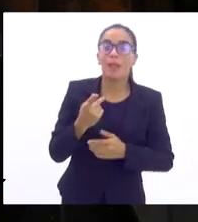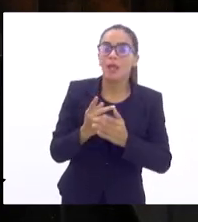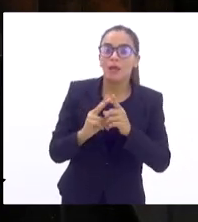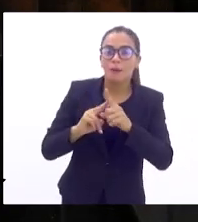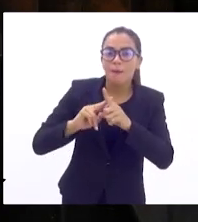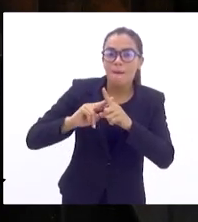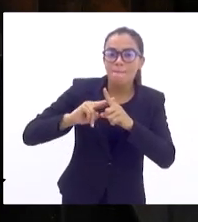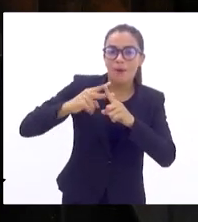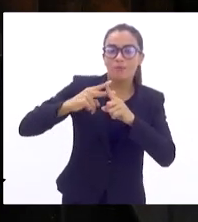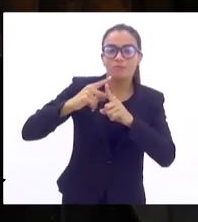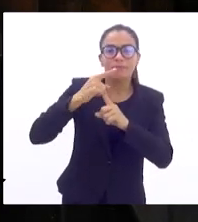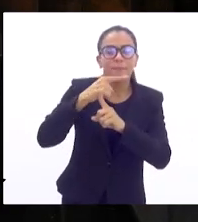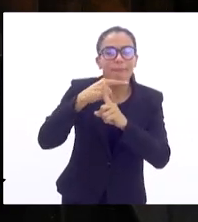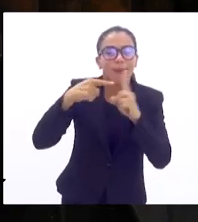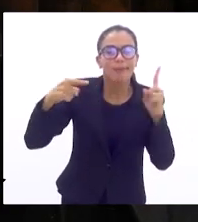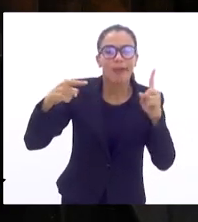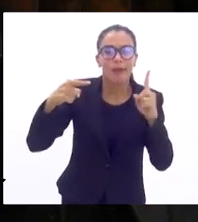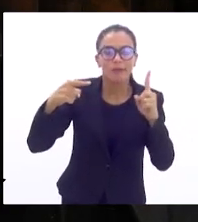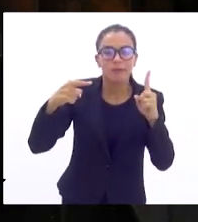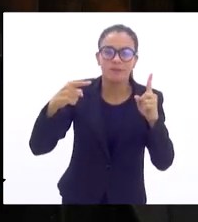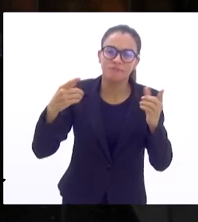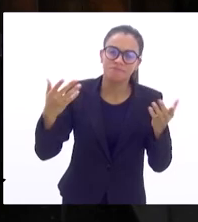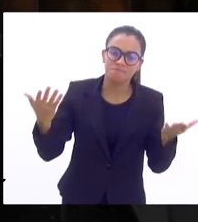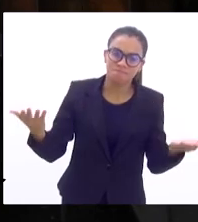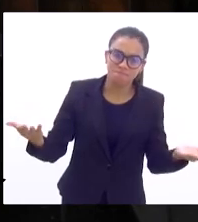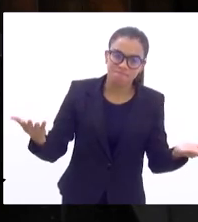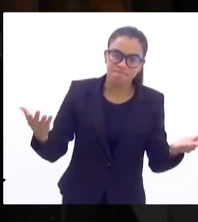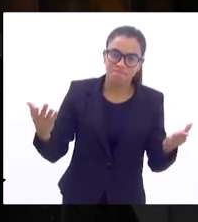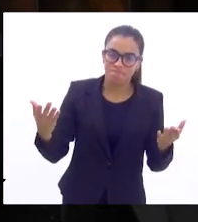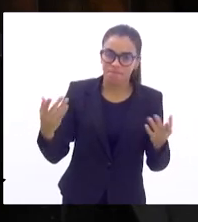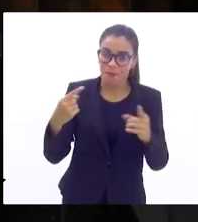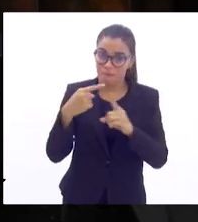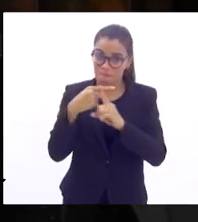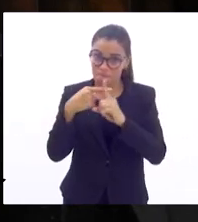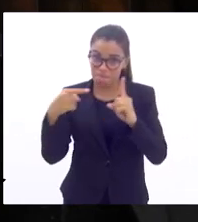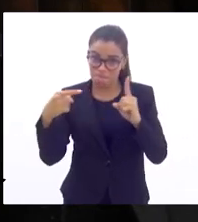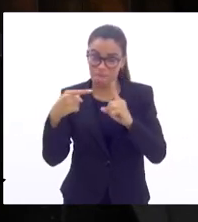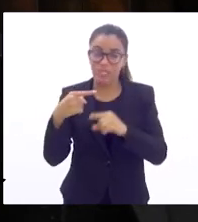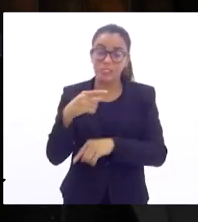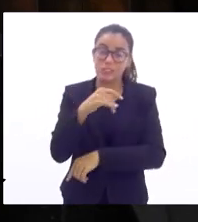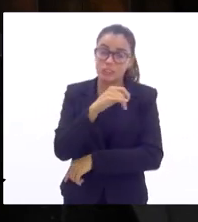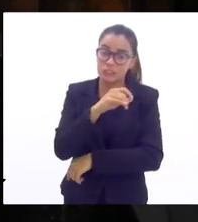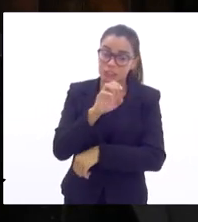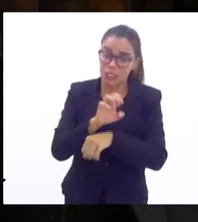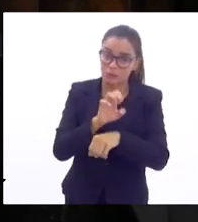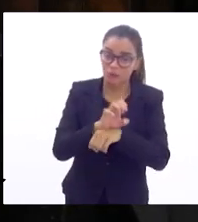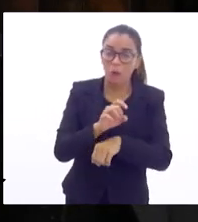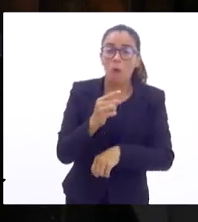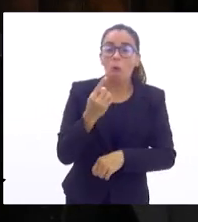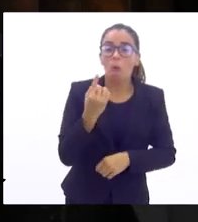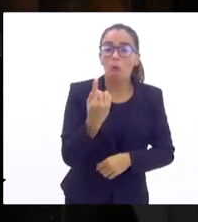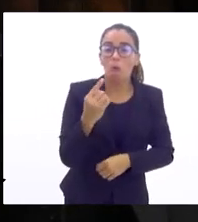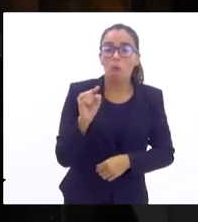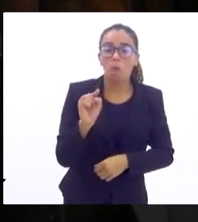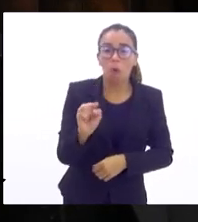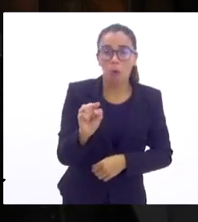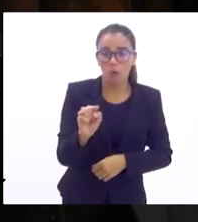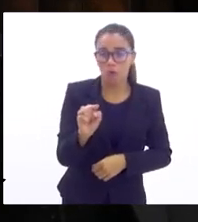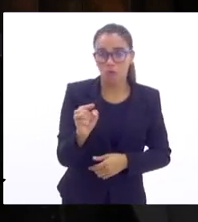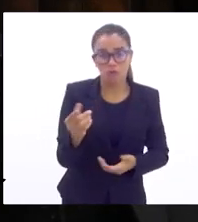metade do PIB Nacional a média do PIB Estadual foi na ordem de um ponto